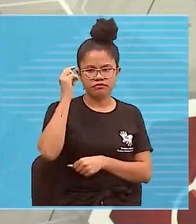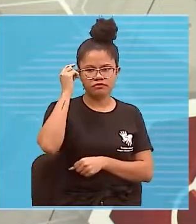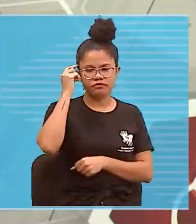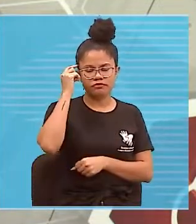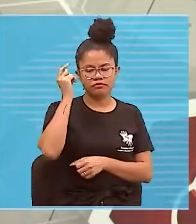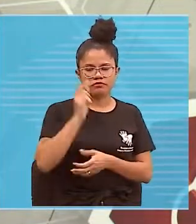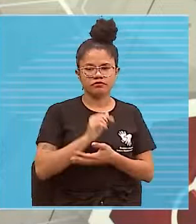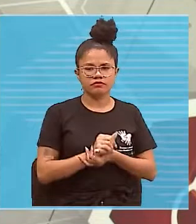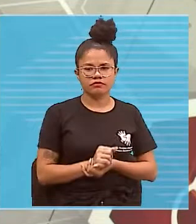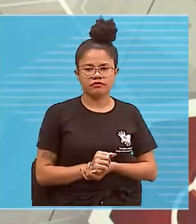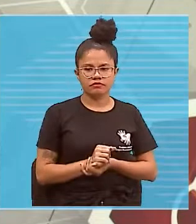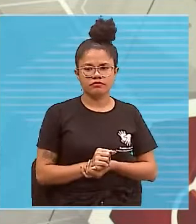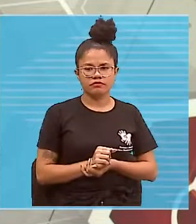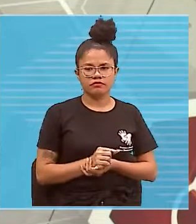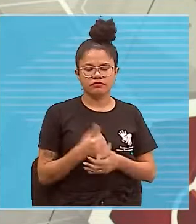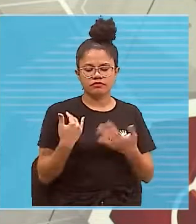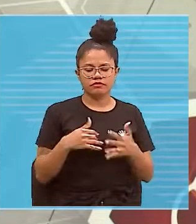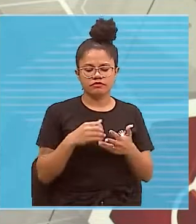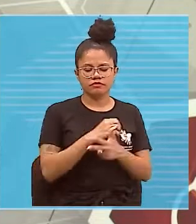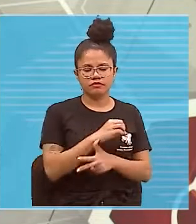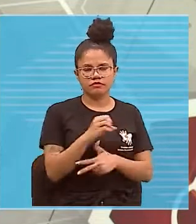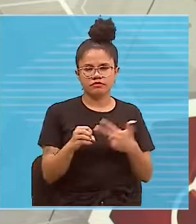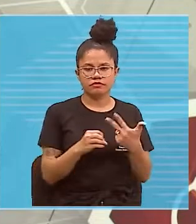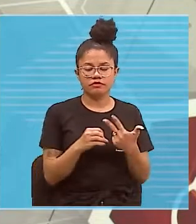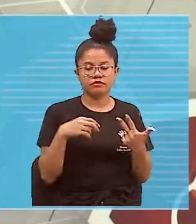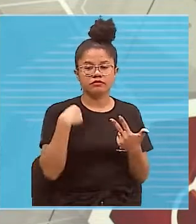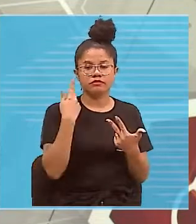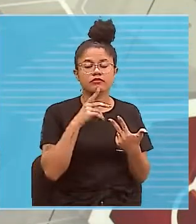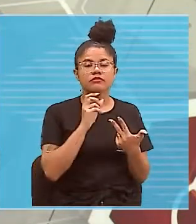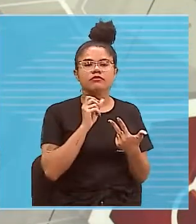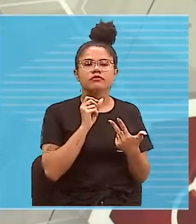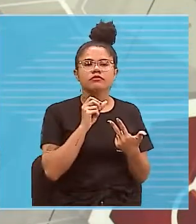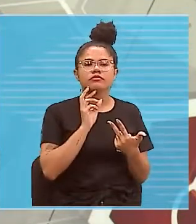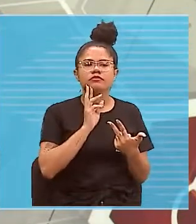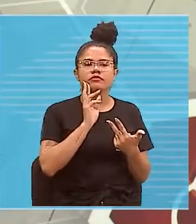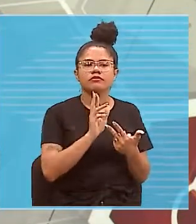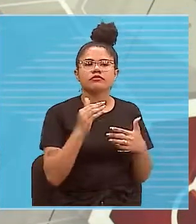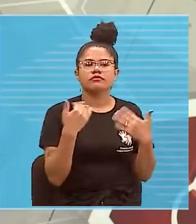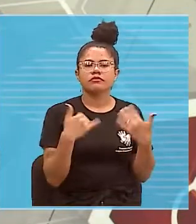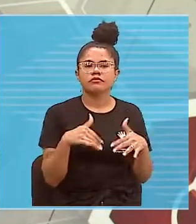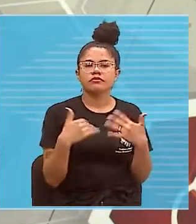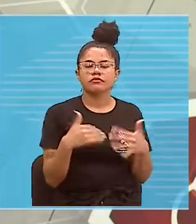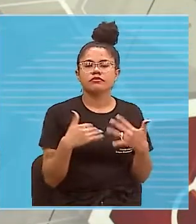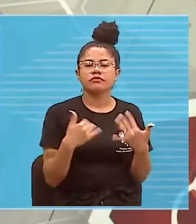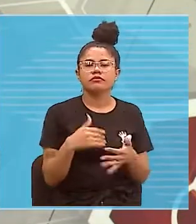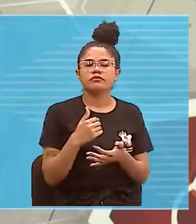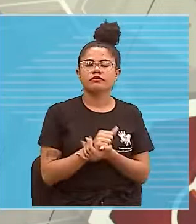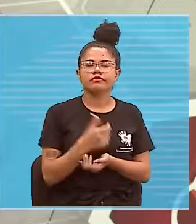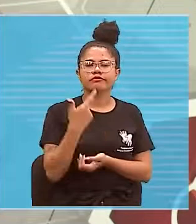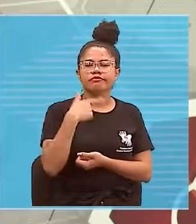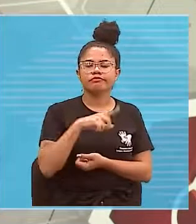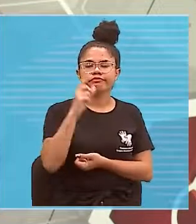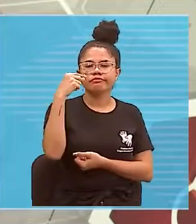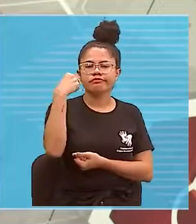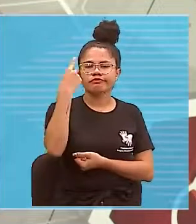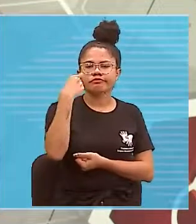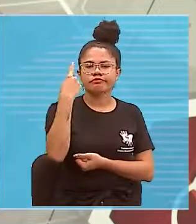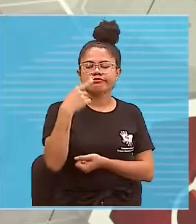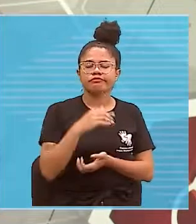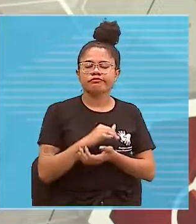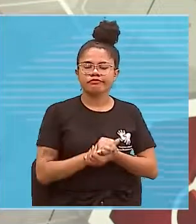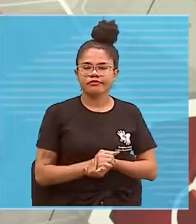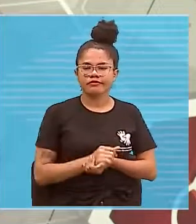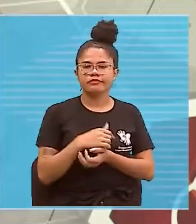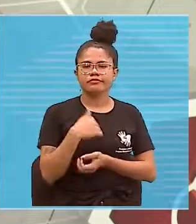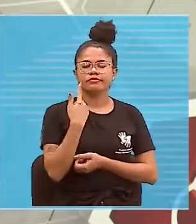na não é nem para quem vai fazer a prova de Espanhol para quem não vai fazer Espanhol vai fazer inglês essa